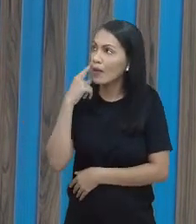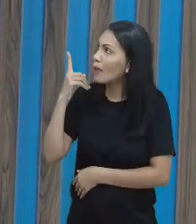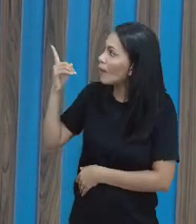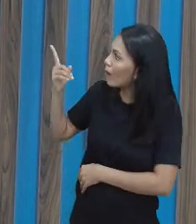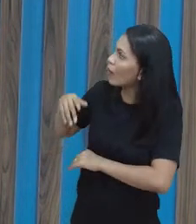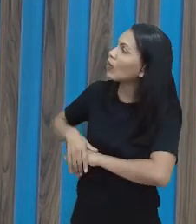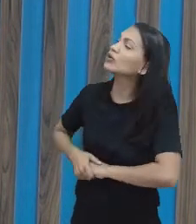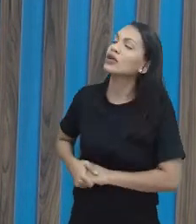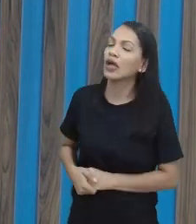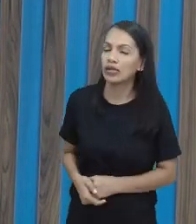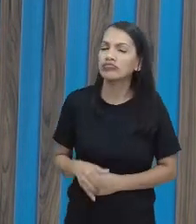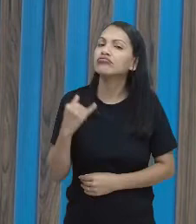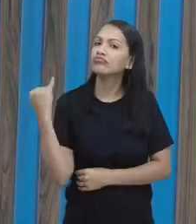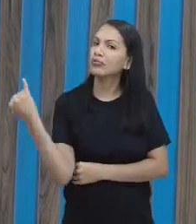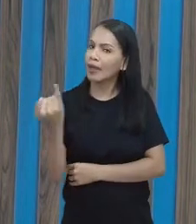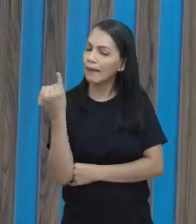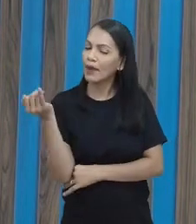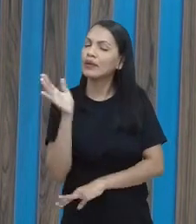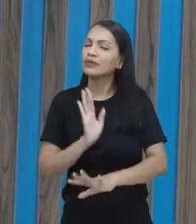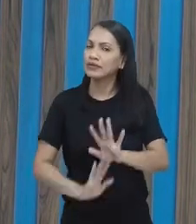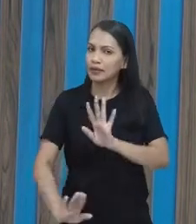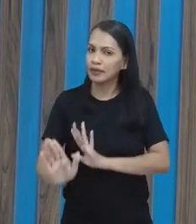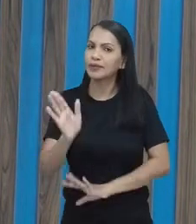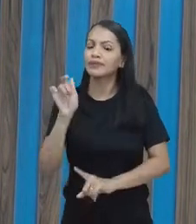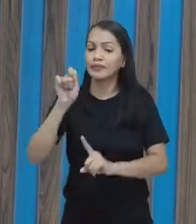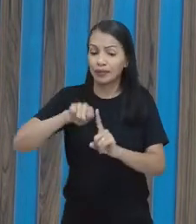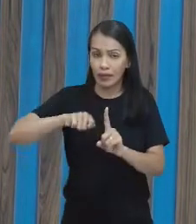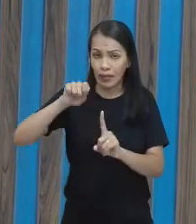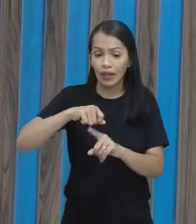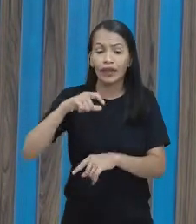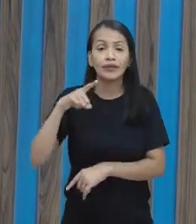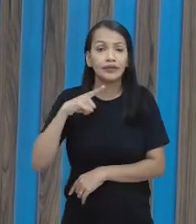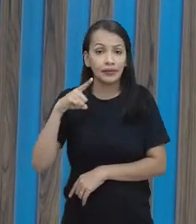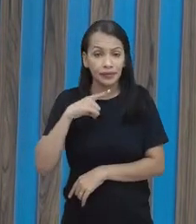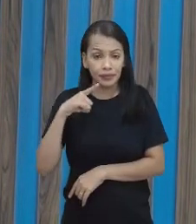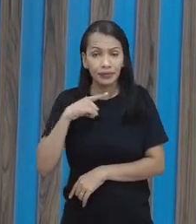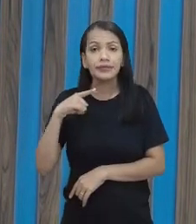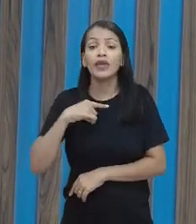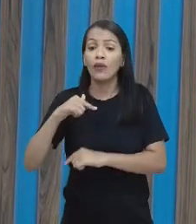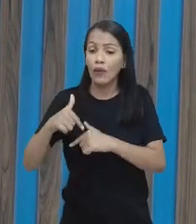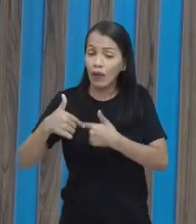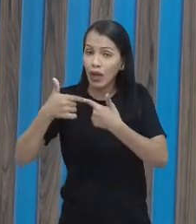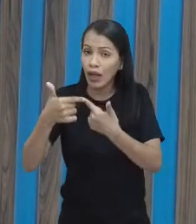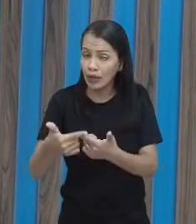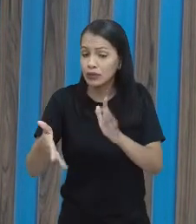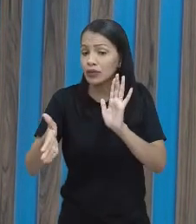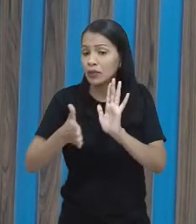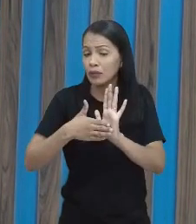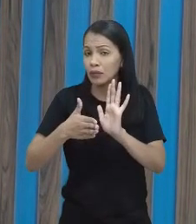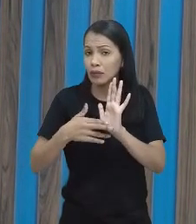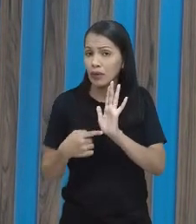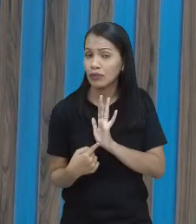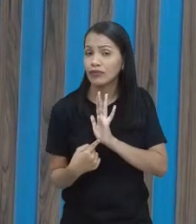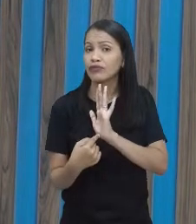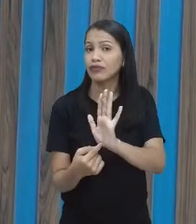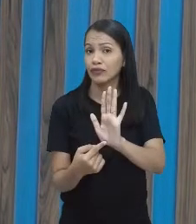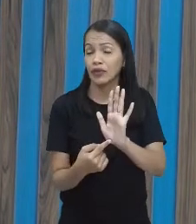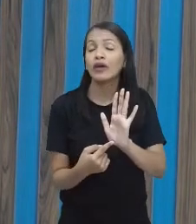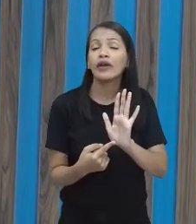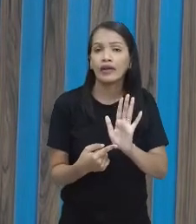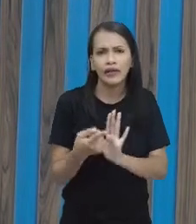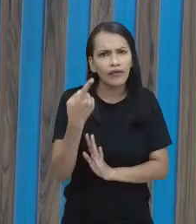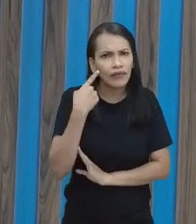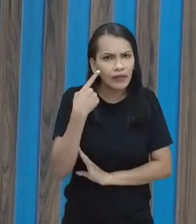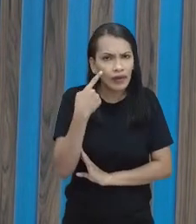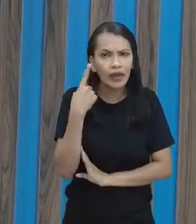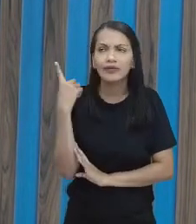que estão aí, né? Cada mês existem algumas campanhas que são tratadas aí, tá? Durante o nosso ano. Então, fiquem ligados